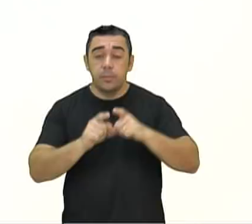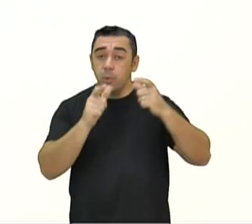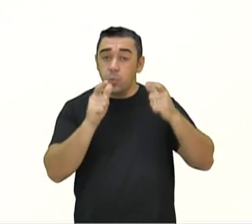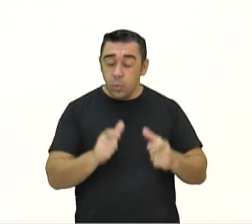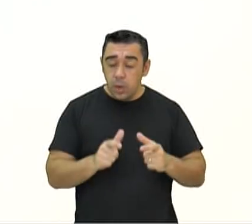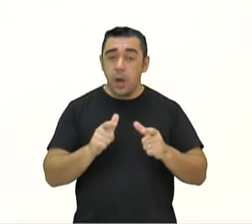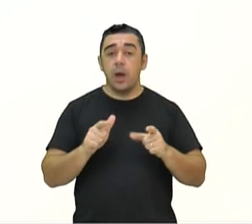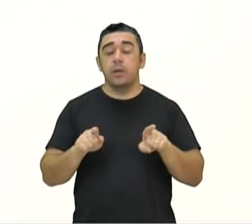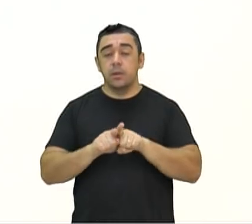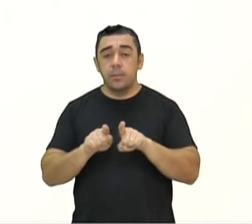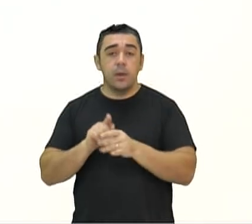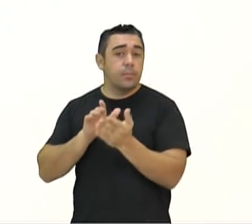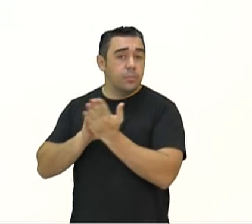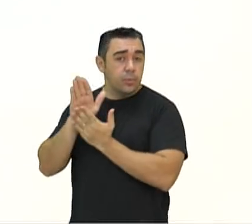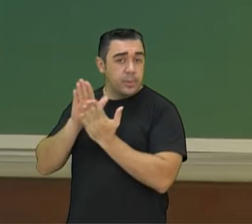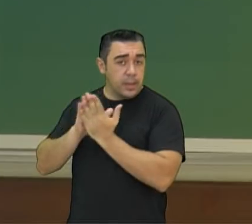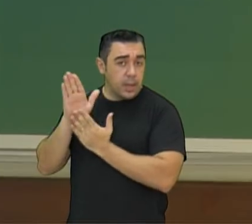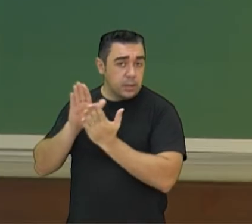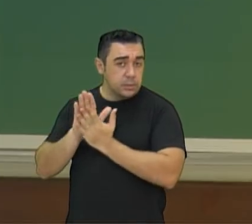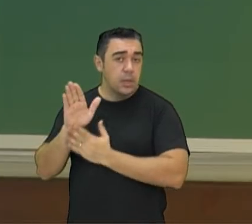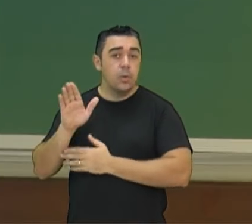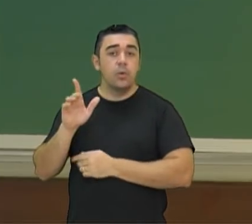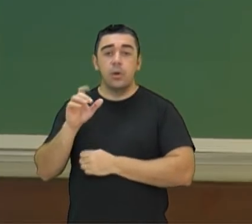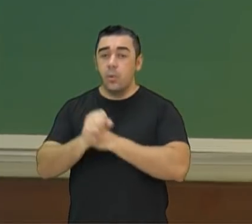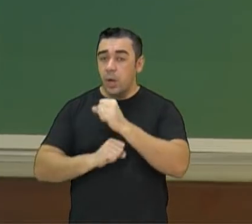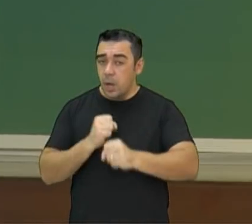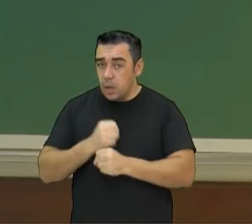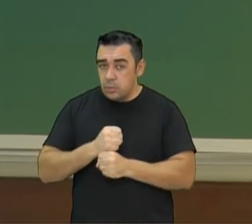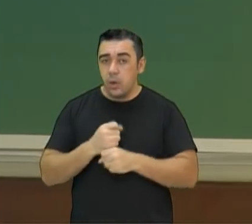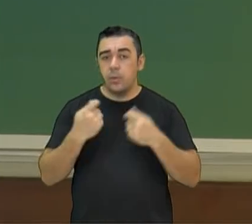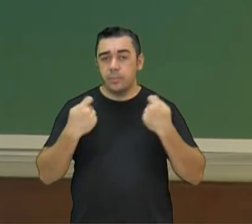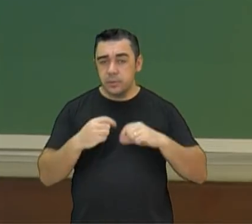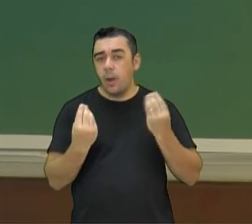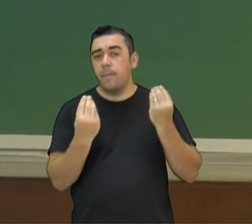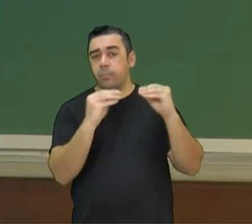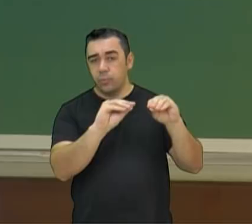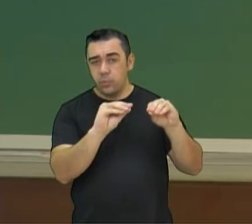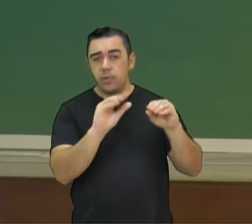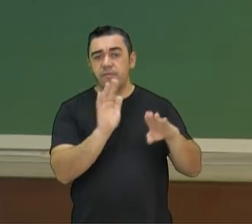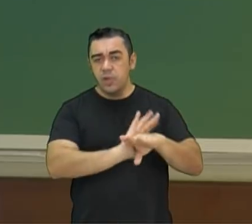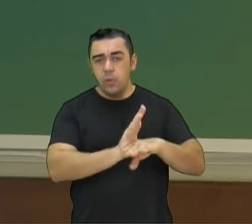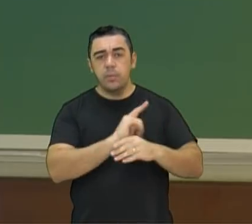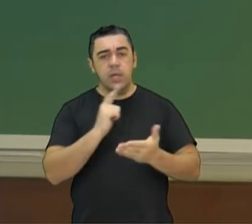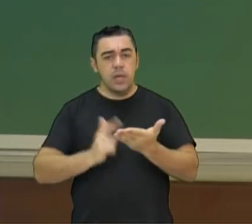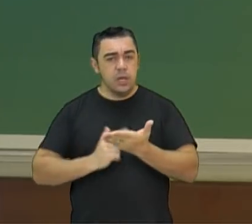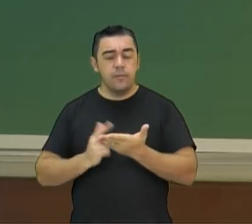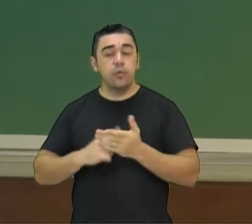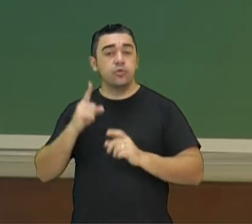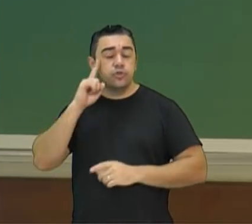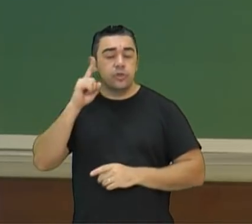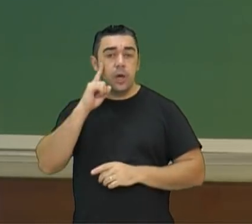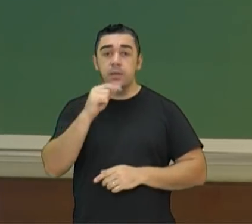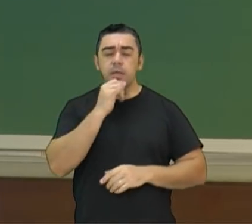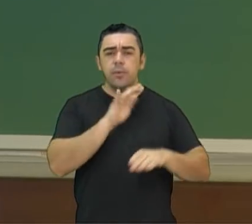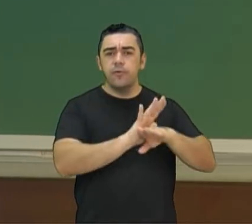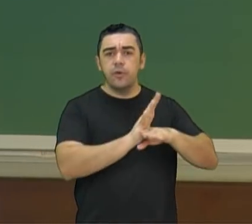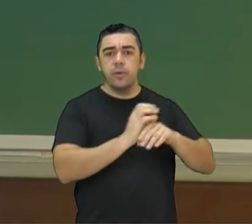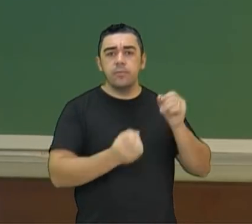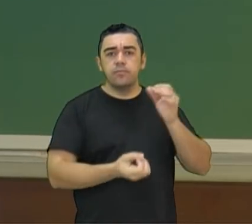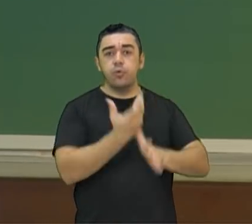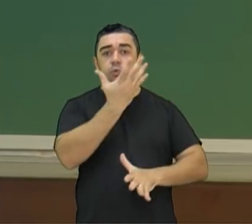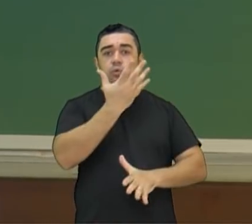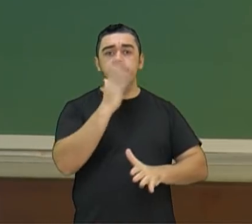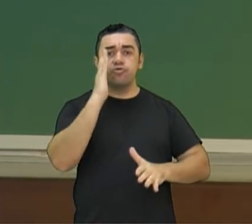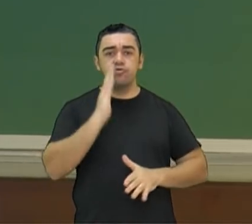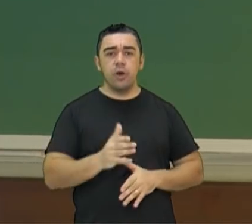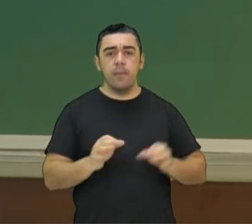de publicação, né? Então, se há um filme e eu vou fazer a resenha, eu preciso colocar lá a data do lançamento, né? Ou se o filme já foi lançado e eu